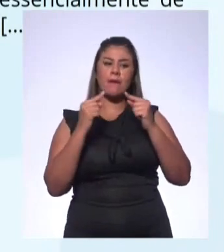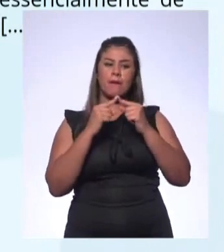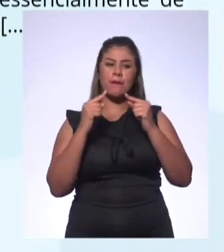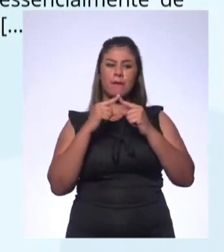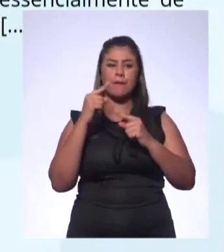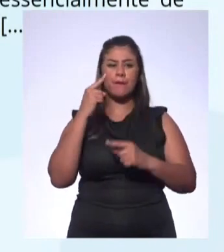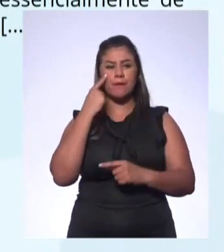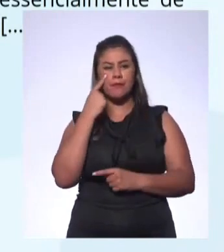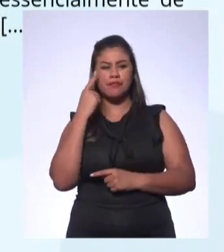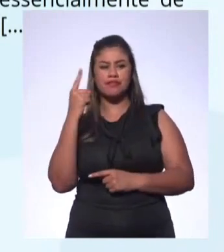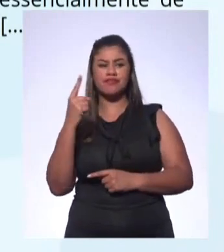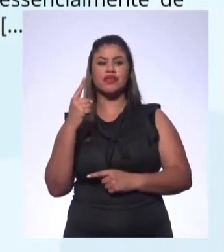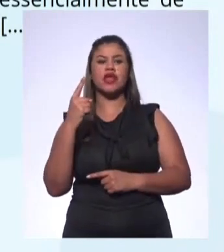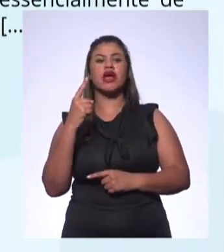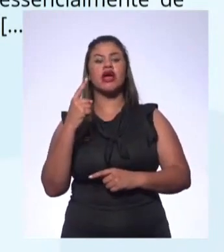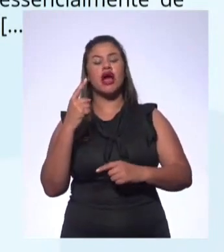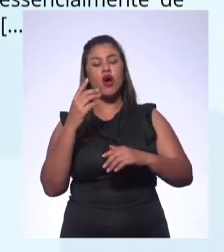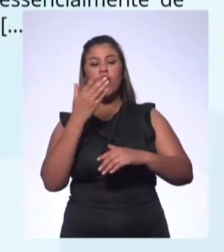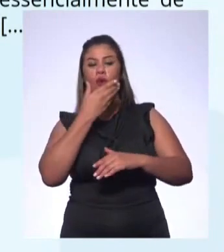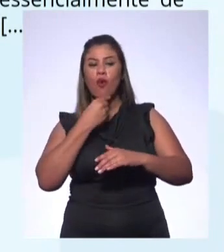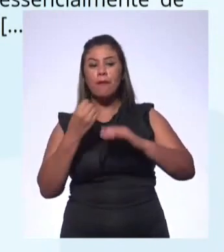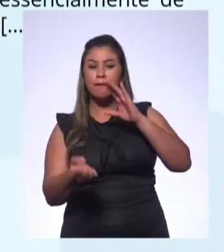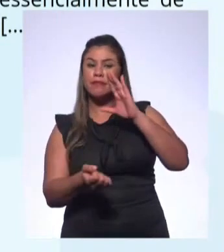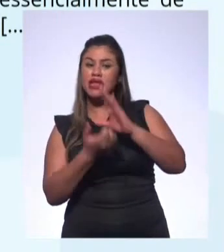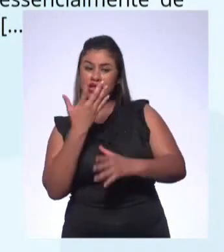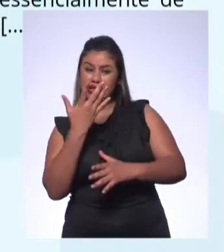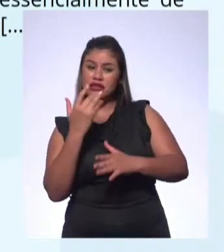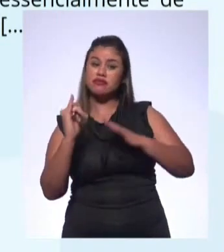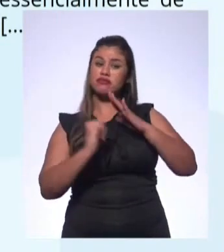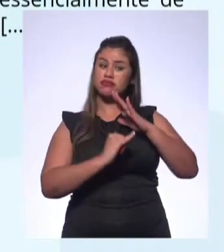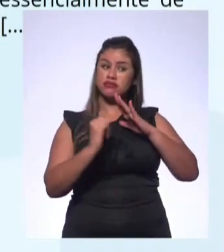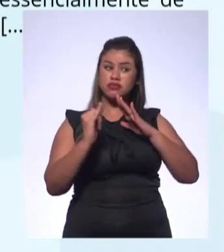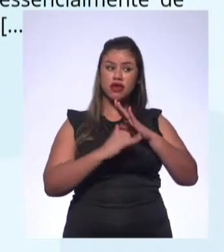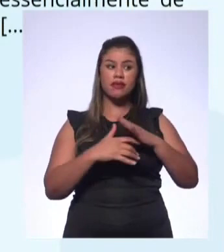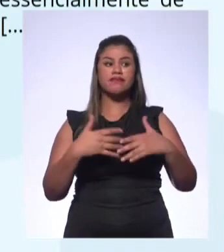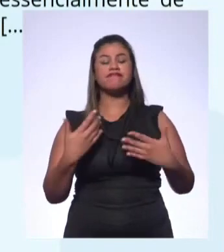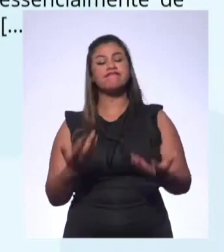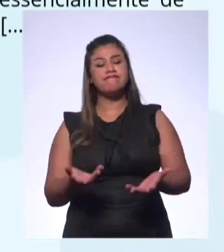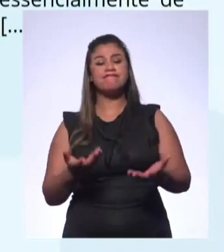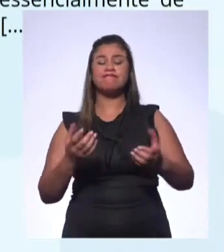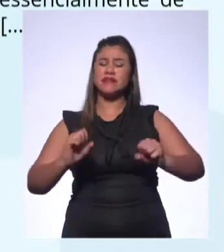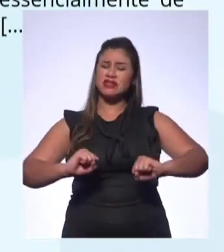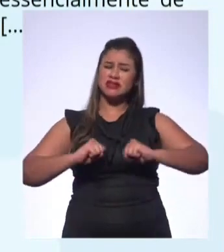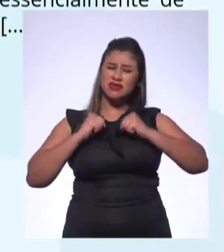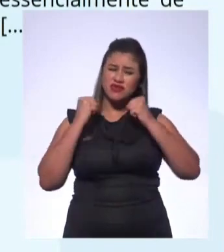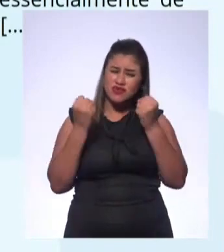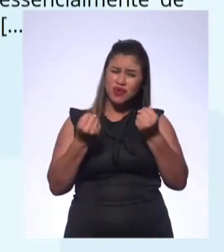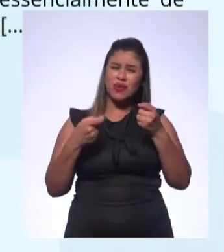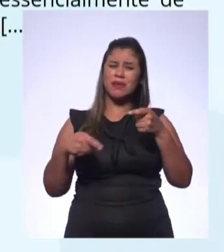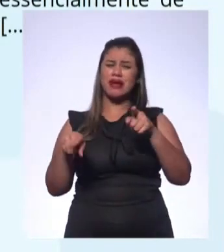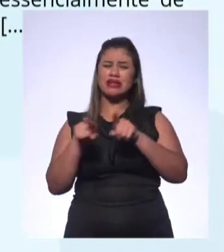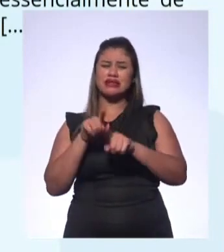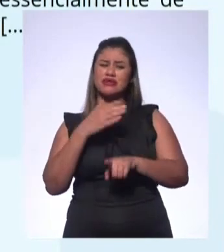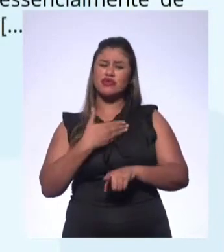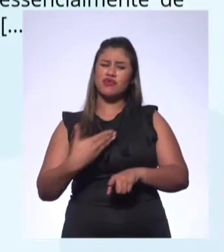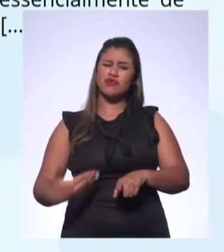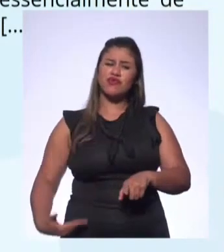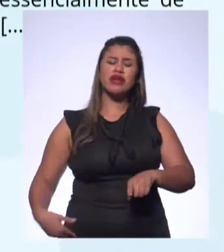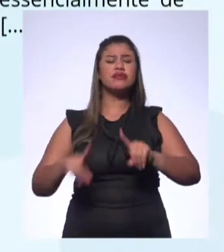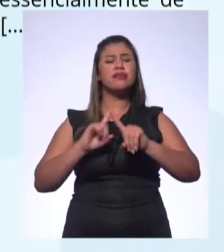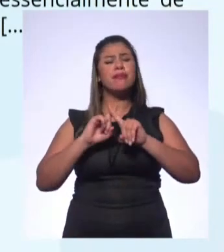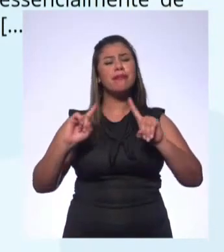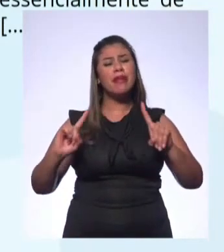Lek Charlie, fundador das instituições. Apesar dos esforços por parcerias governamentais, a vida dos animais